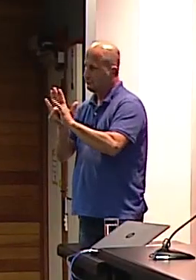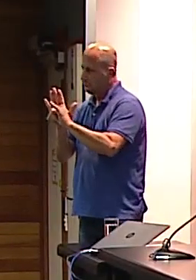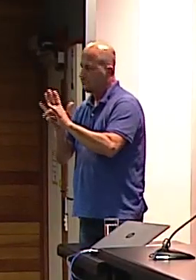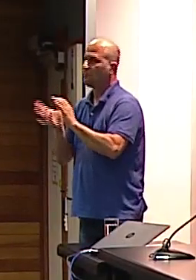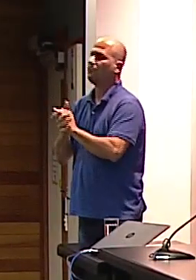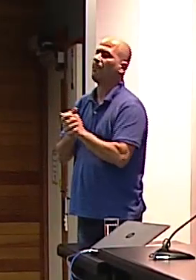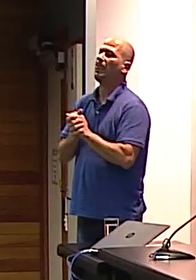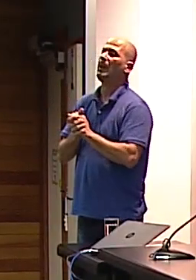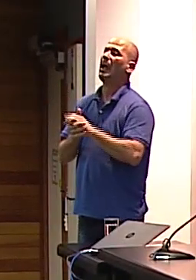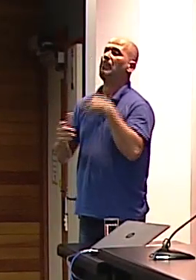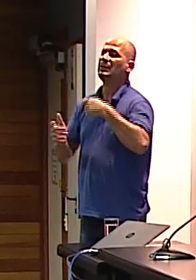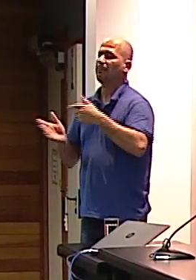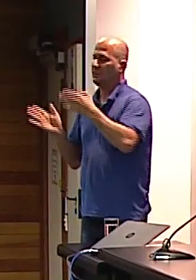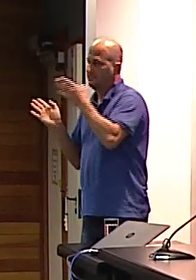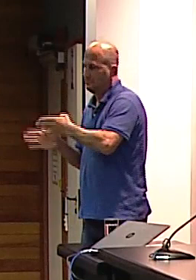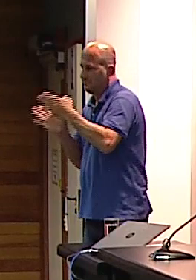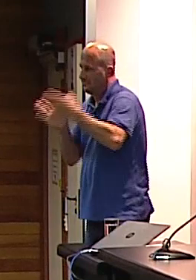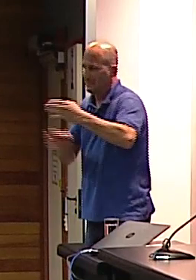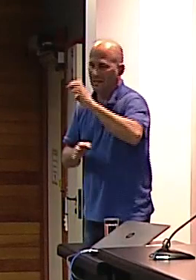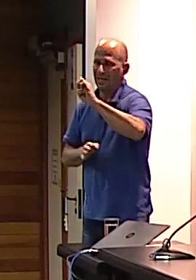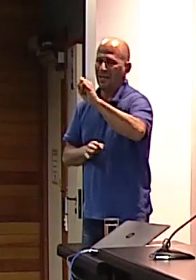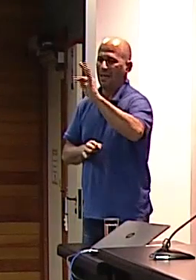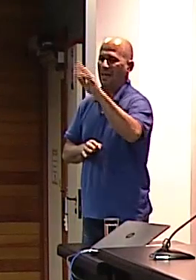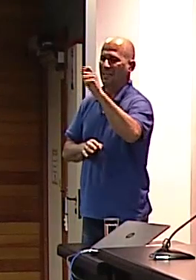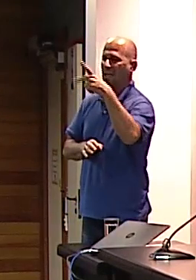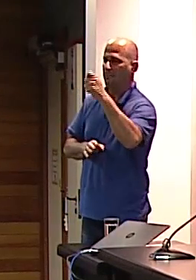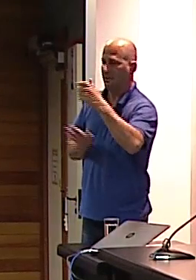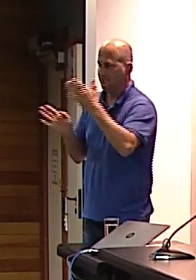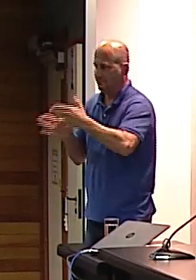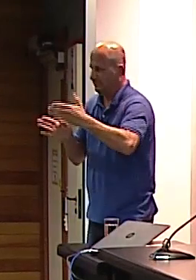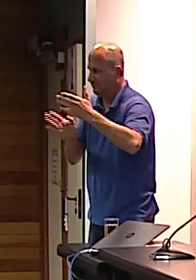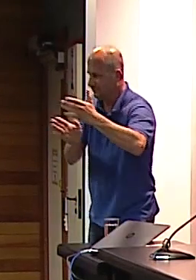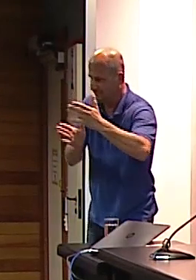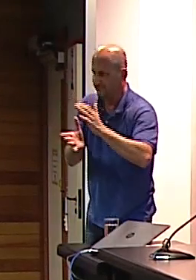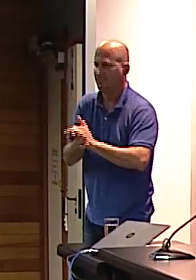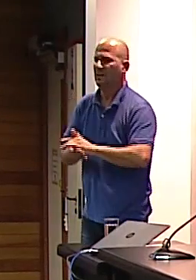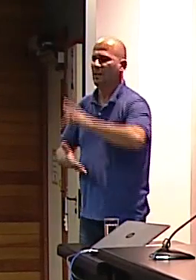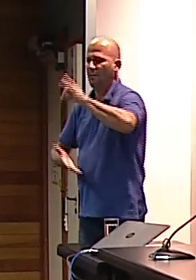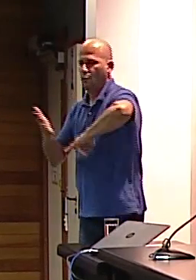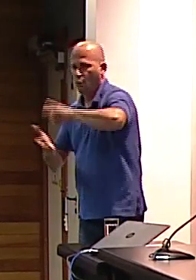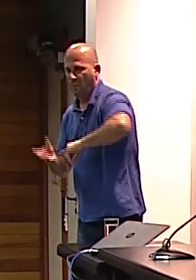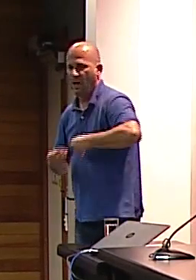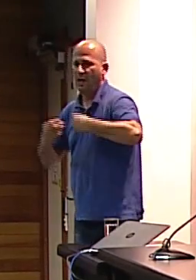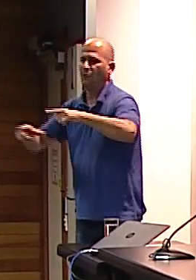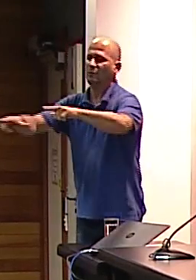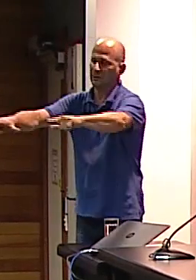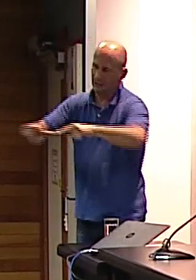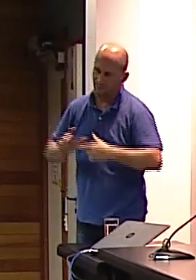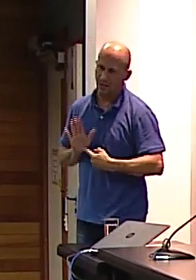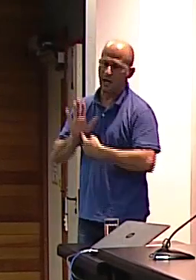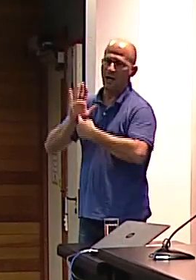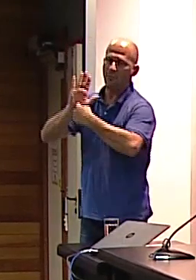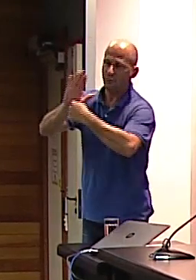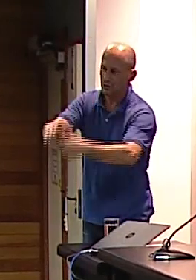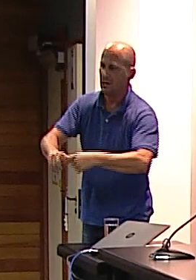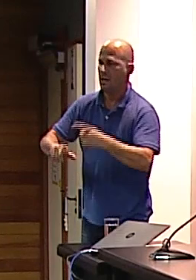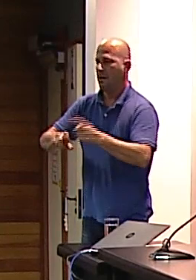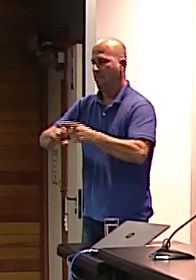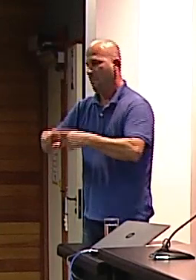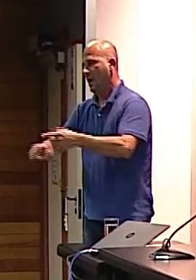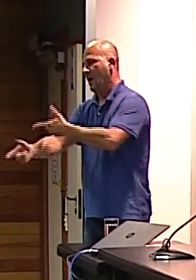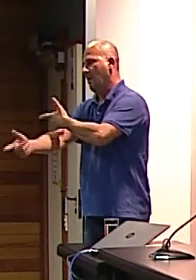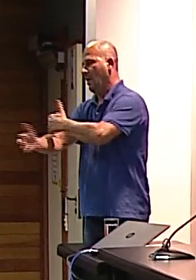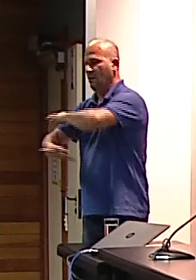vamos seguir todo o edital, porque a gente passa por várias etapas, né? Levar o documento,